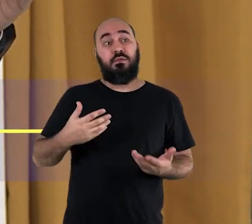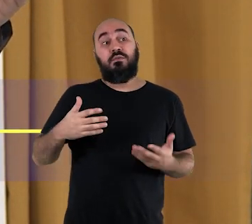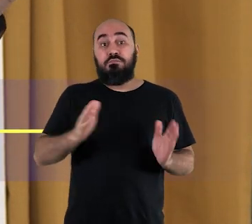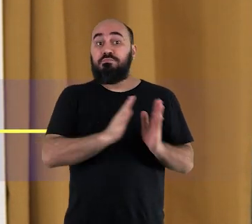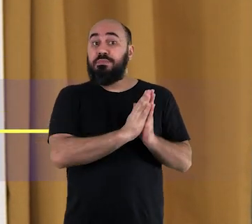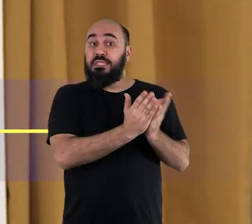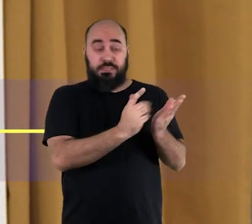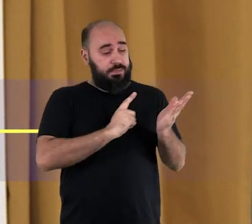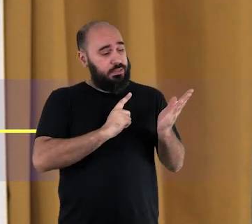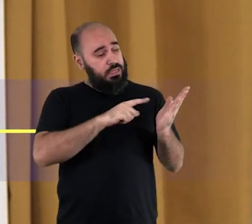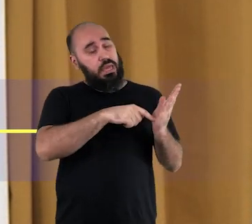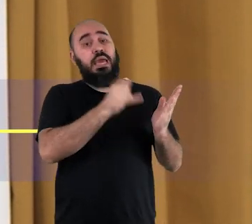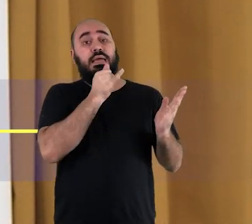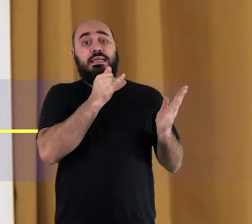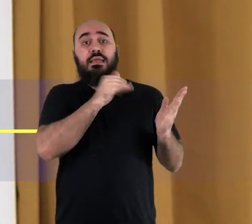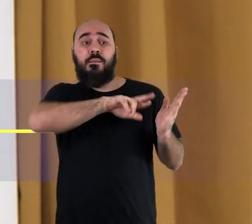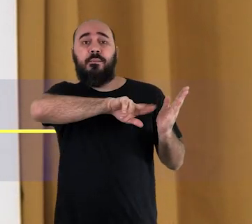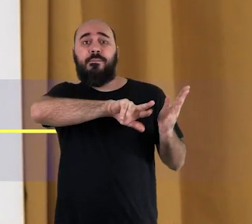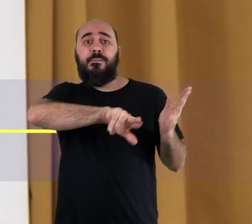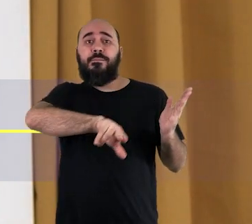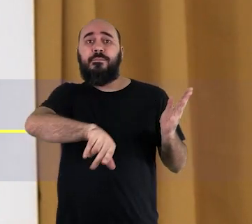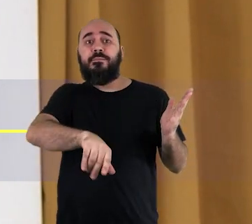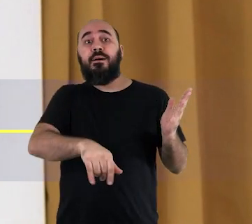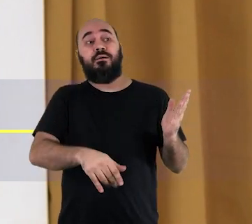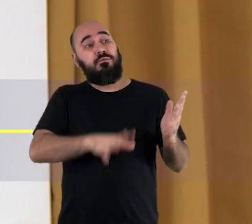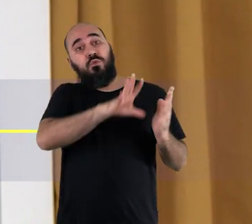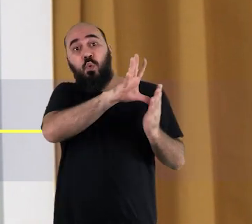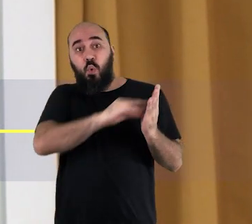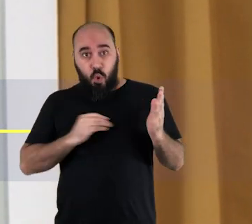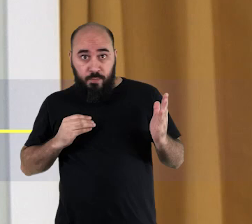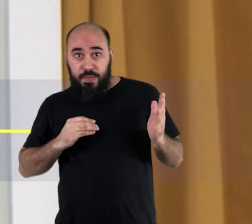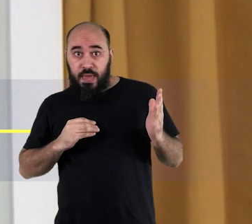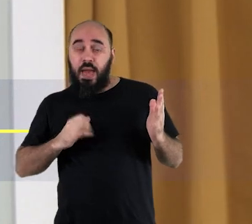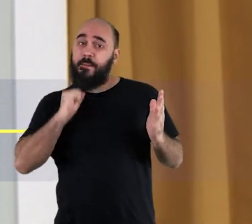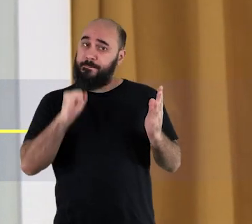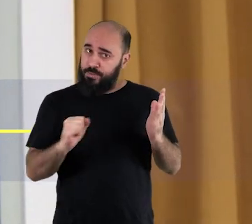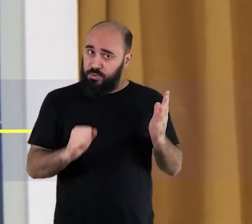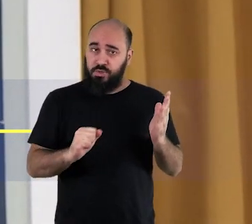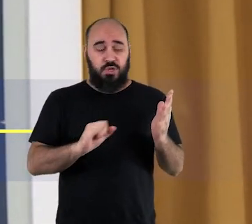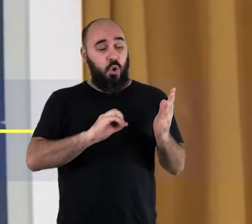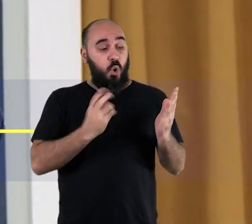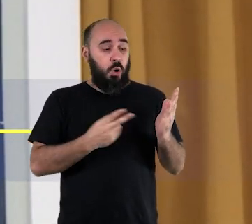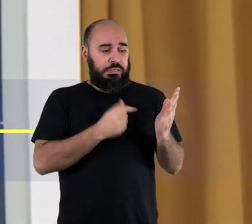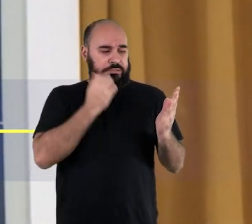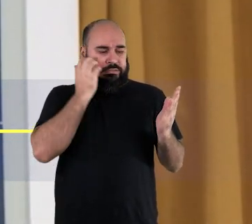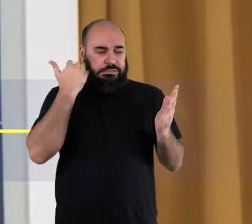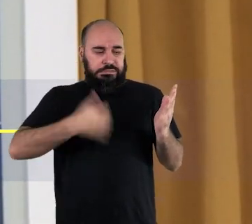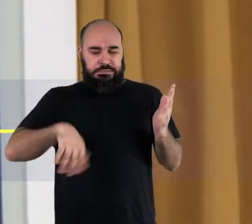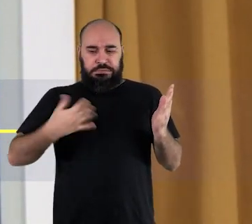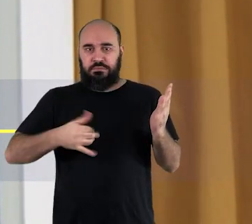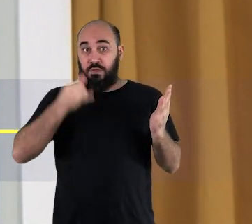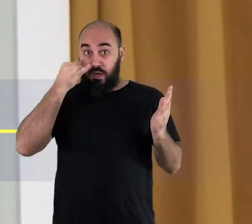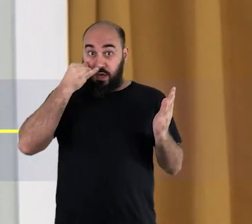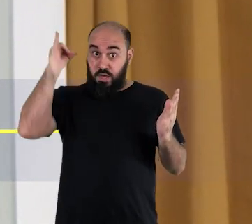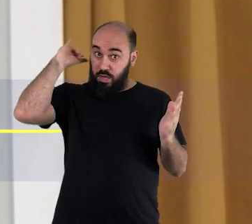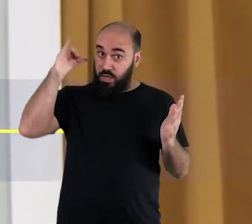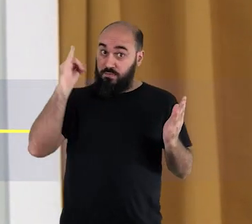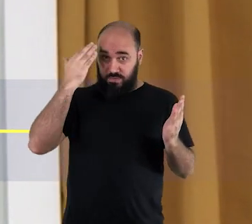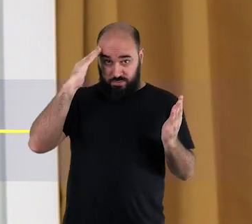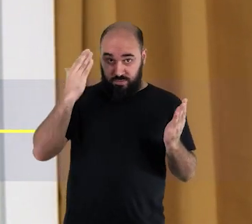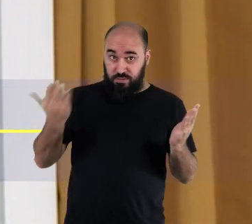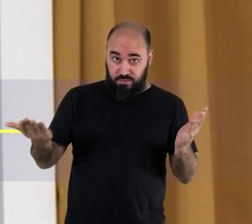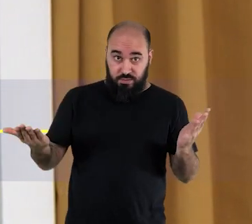aprendemos pelos erros deles a fim de não segui-los. A gente, nesse caso, aprende por contraste. Mas o nosso personagem de